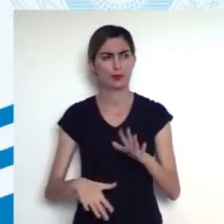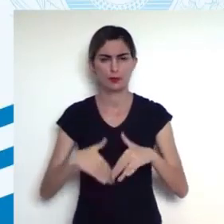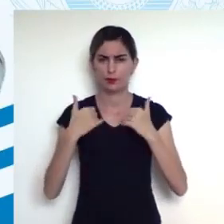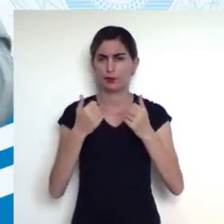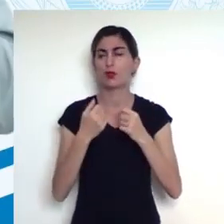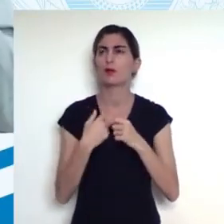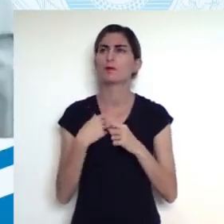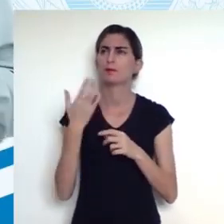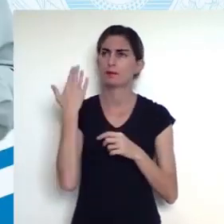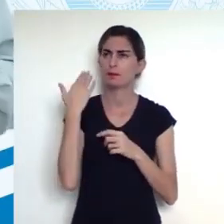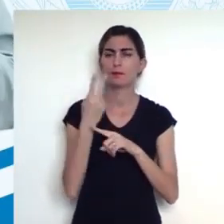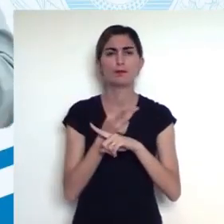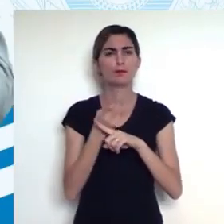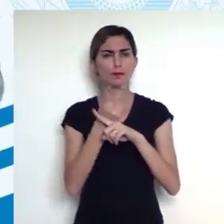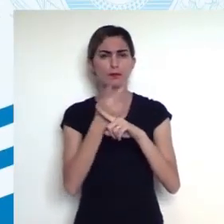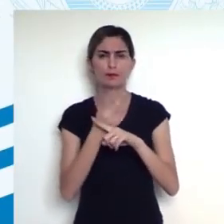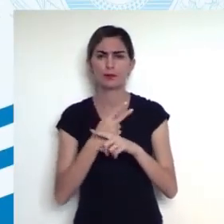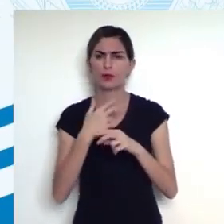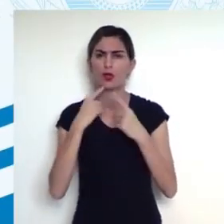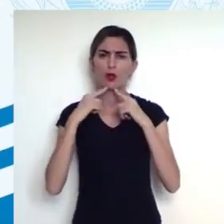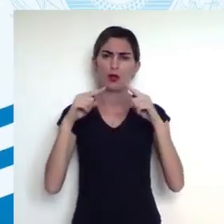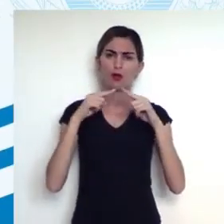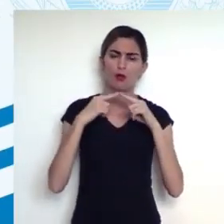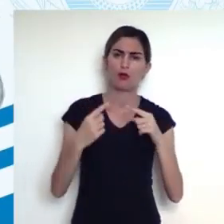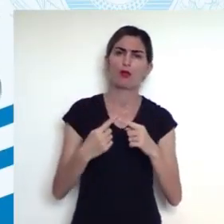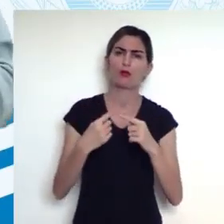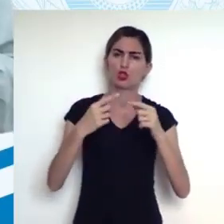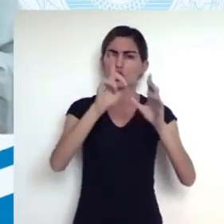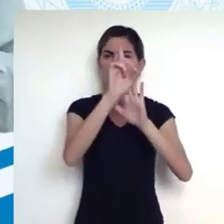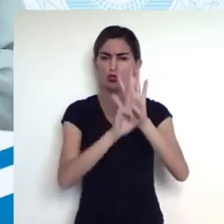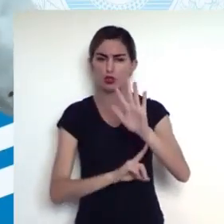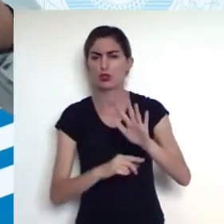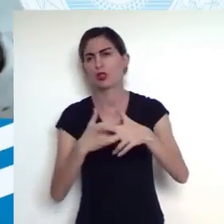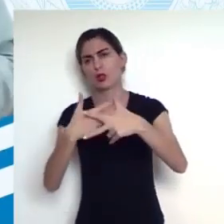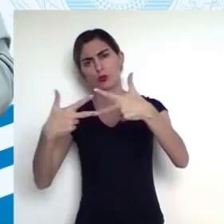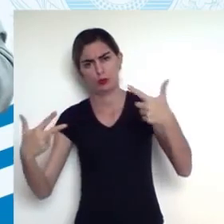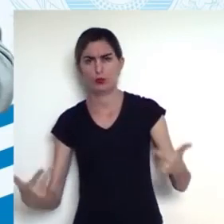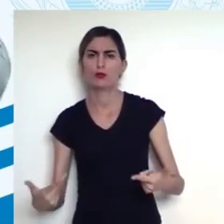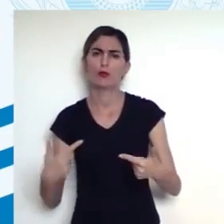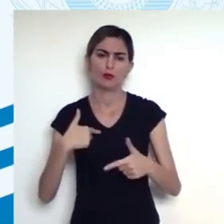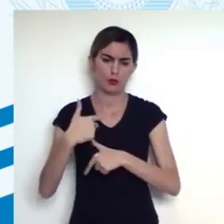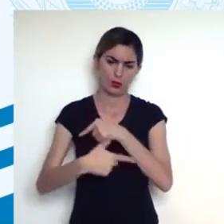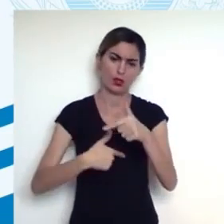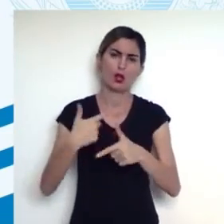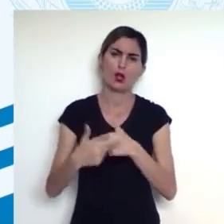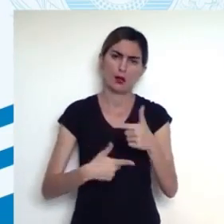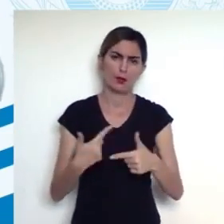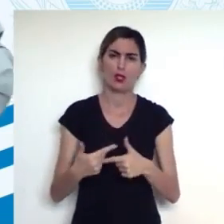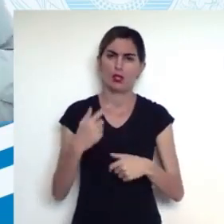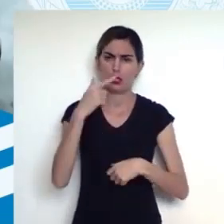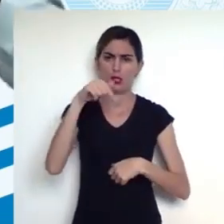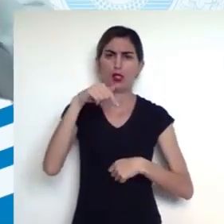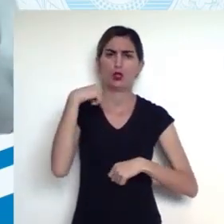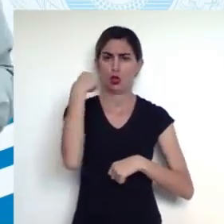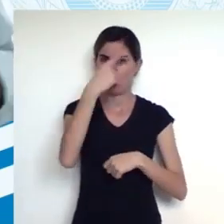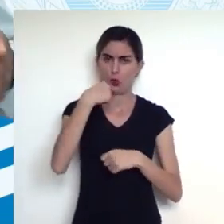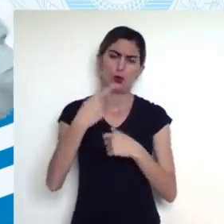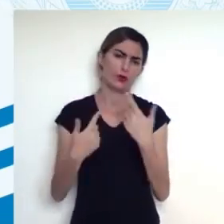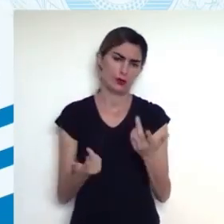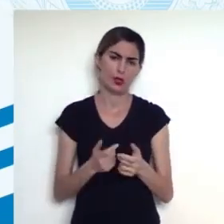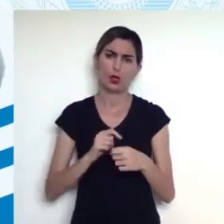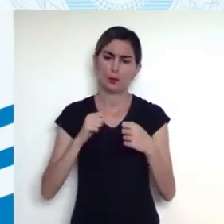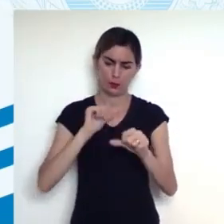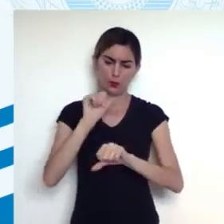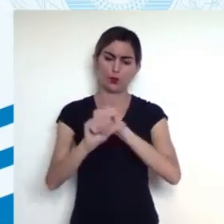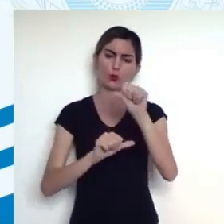se buscava algumas reivindicações, porque na realidade se trabalhava até 17 horas por dia,